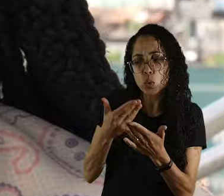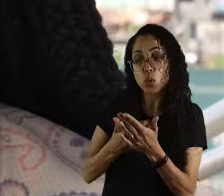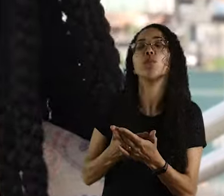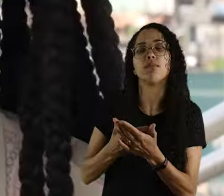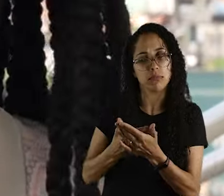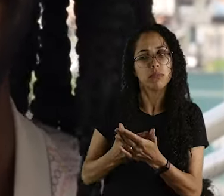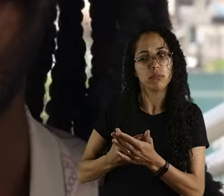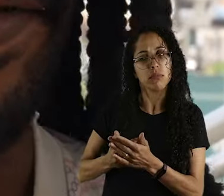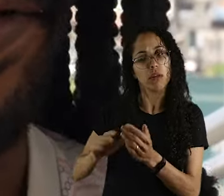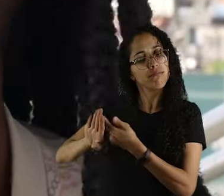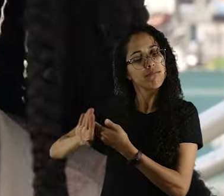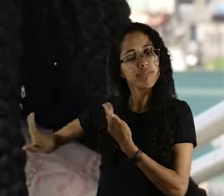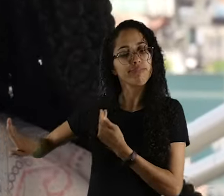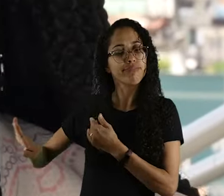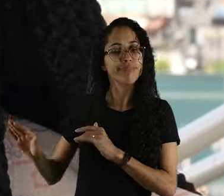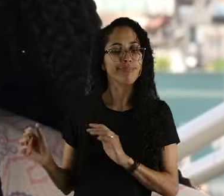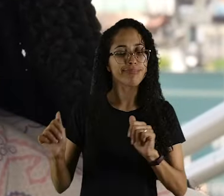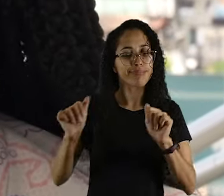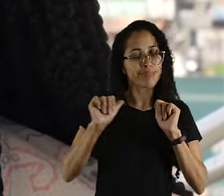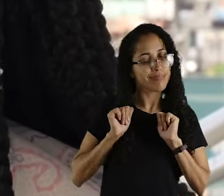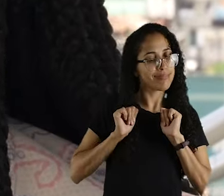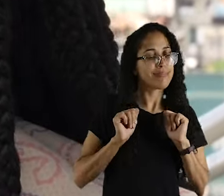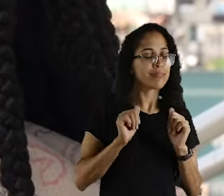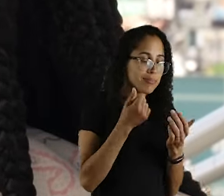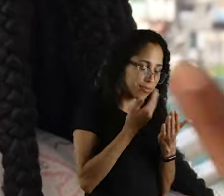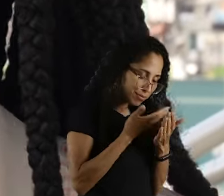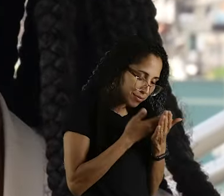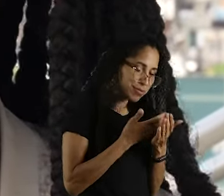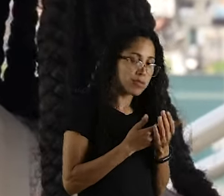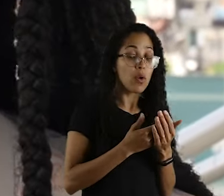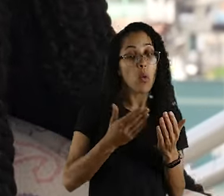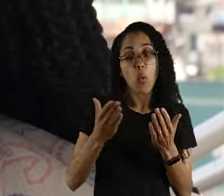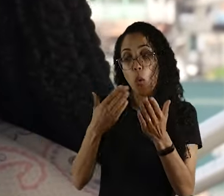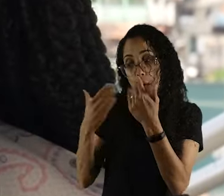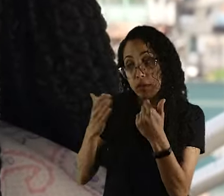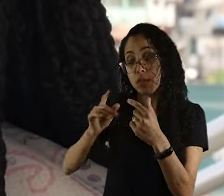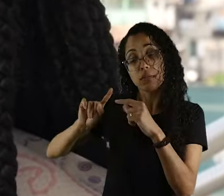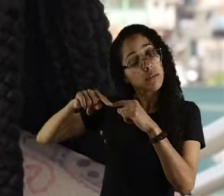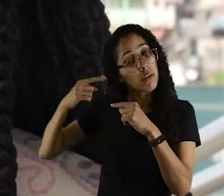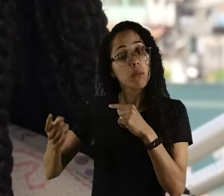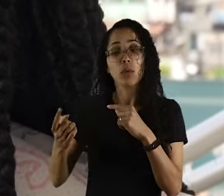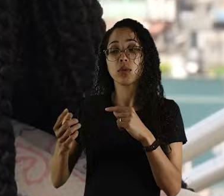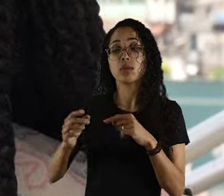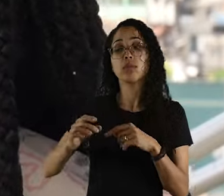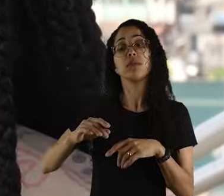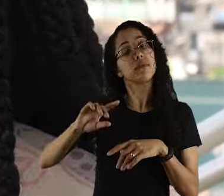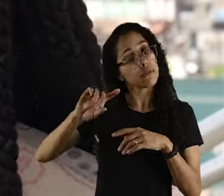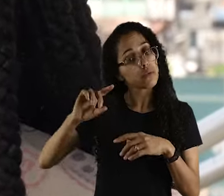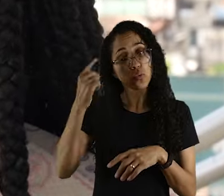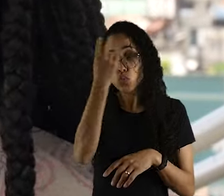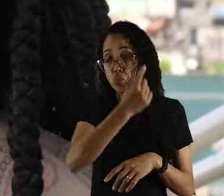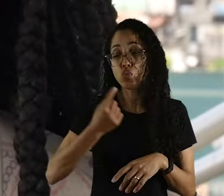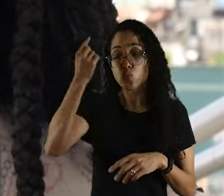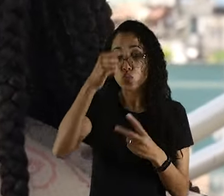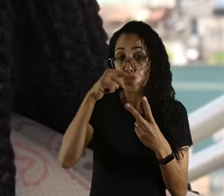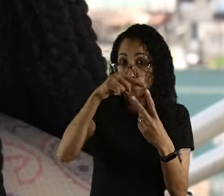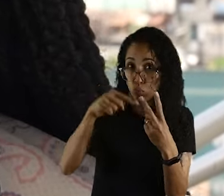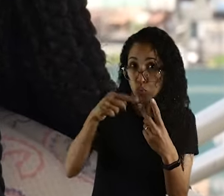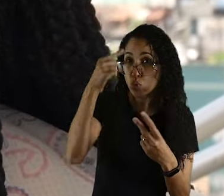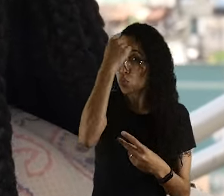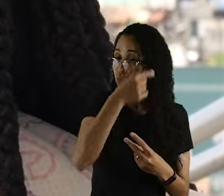casa, eu não vou falar sobre o relacionamento, a gente vai conversar depois, mas essas minhas 2 horas é sagrada, eu vou me